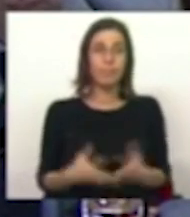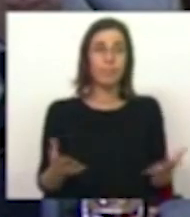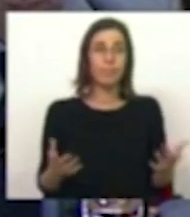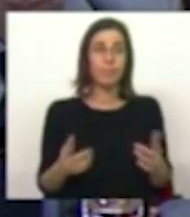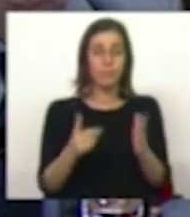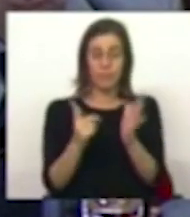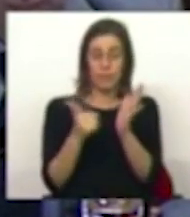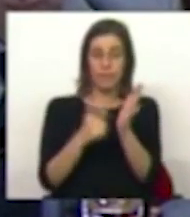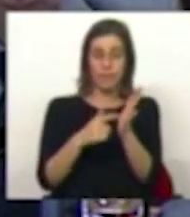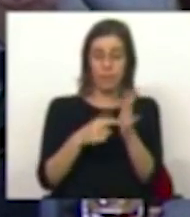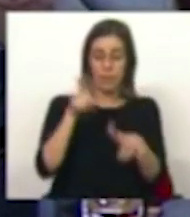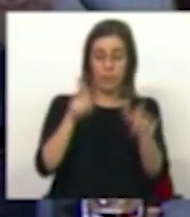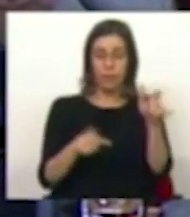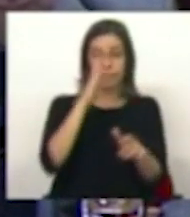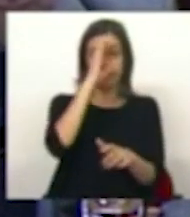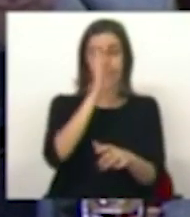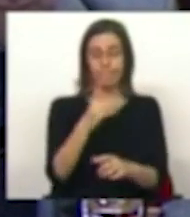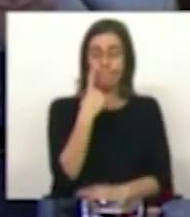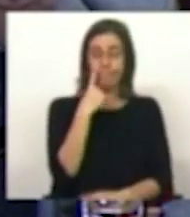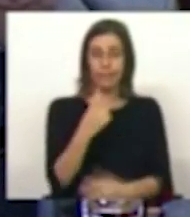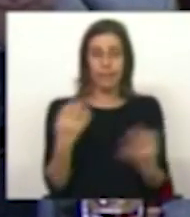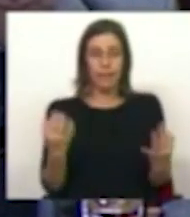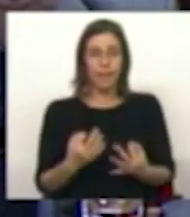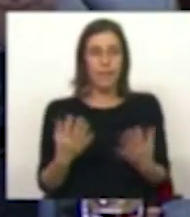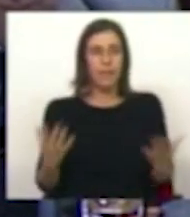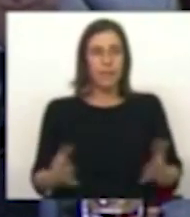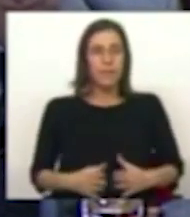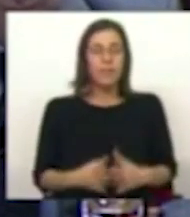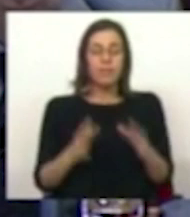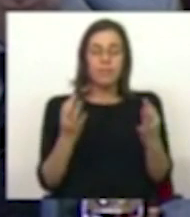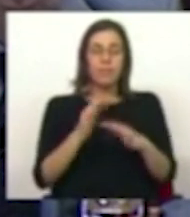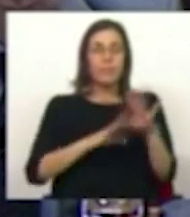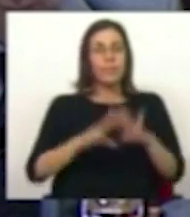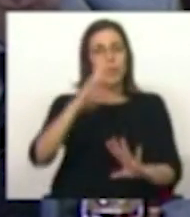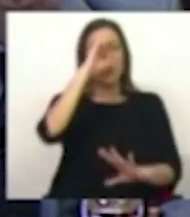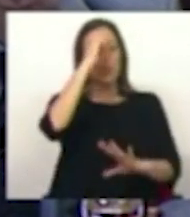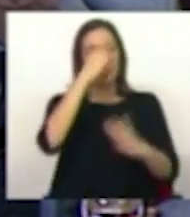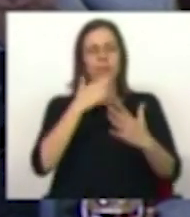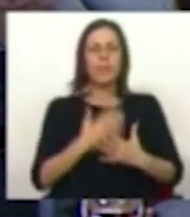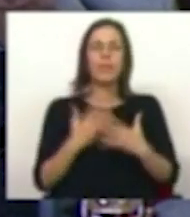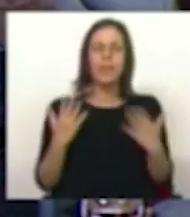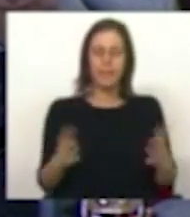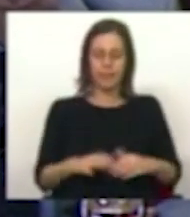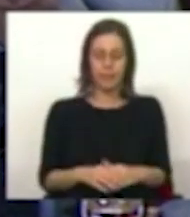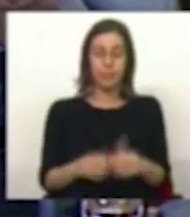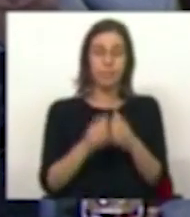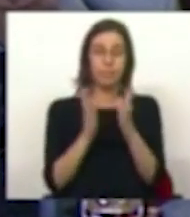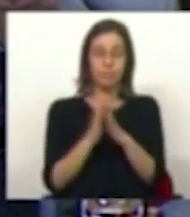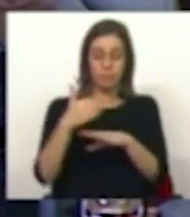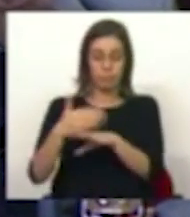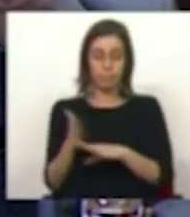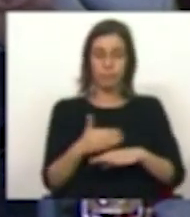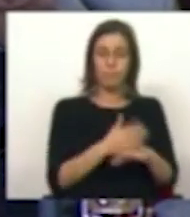As carências de pessoal, como sabe, têm sido reconhecidas e, por isso, tem sido feito um esforço muito grande em todos os